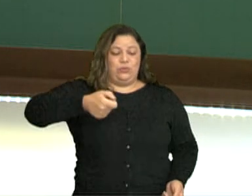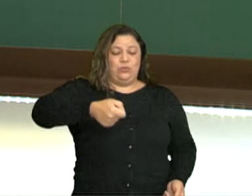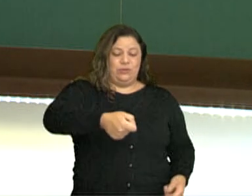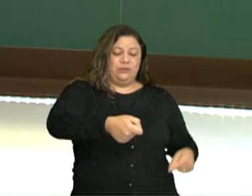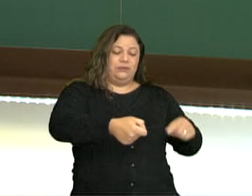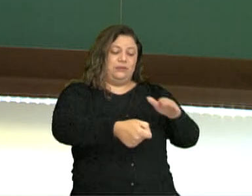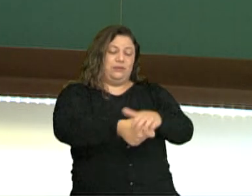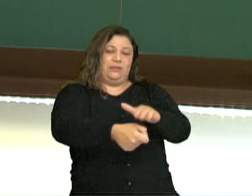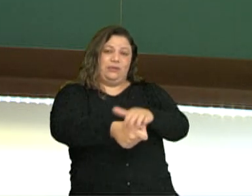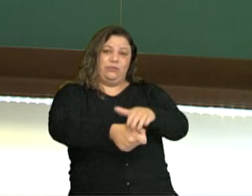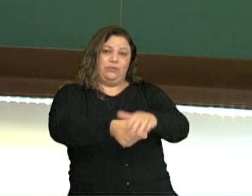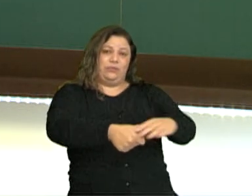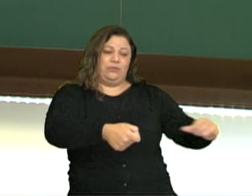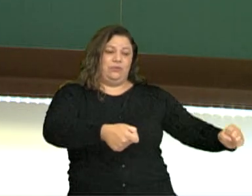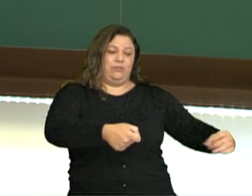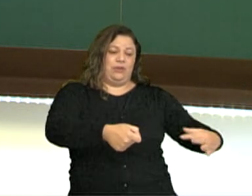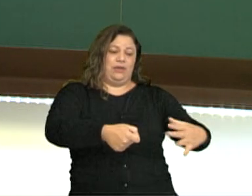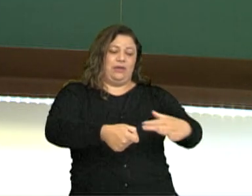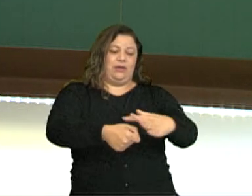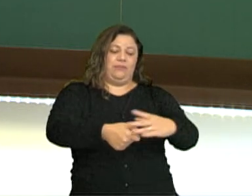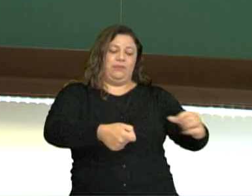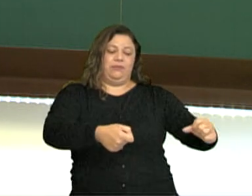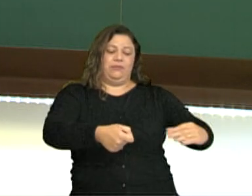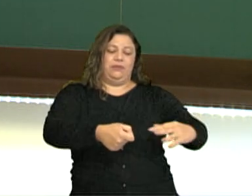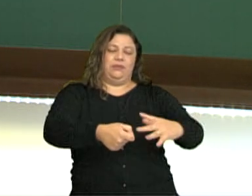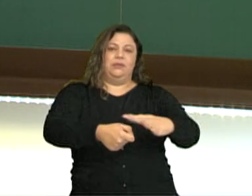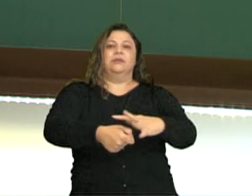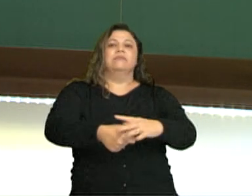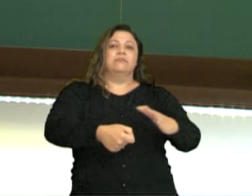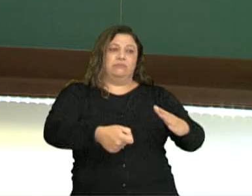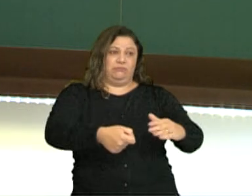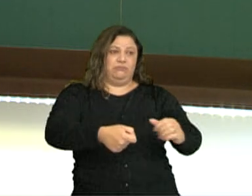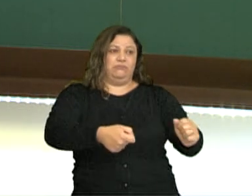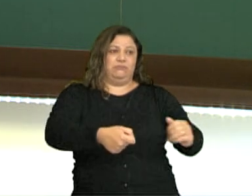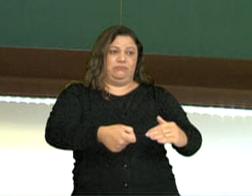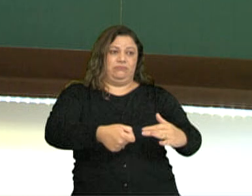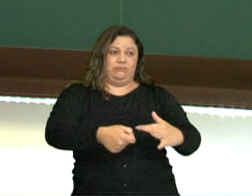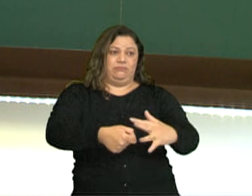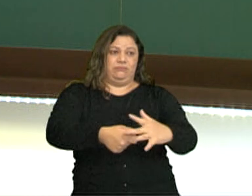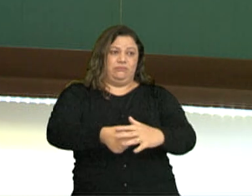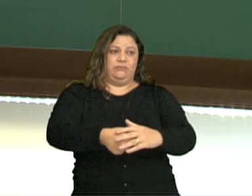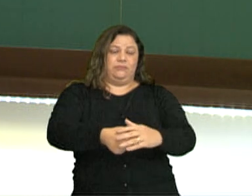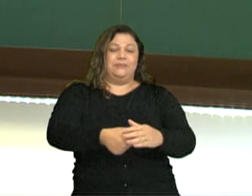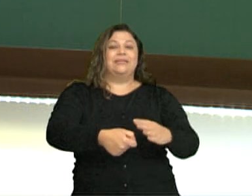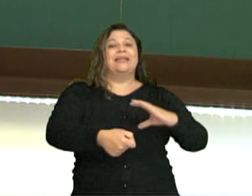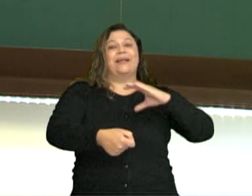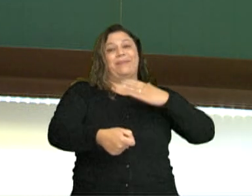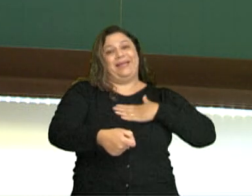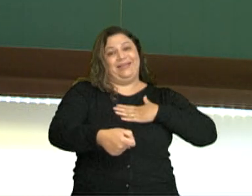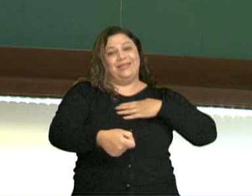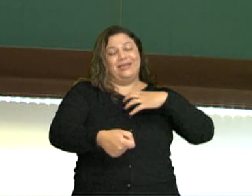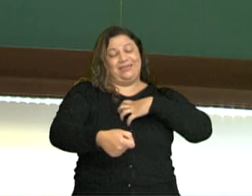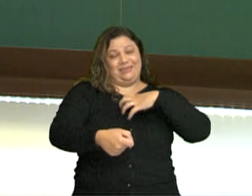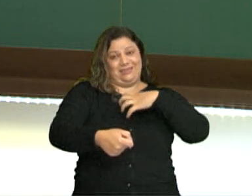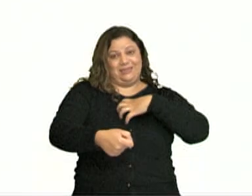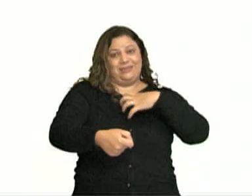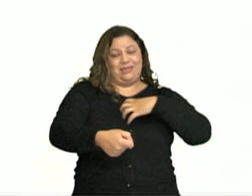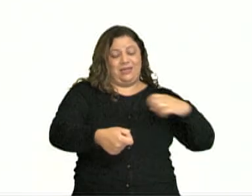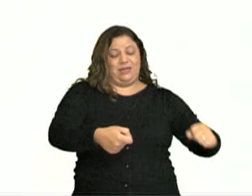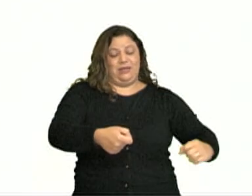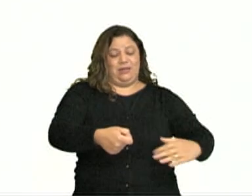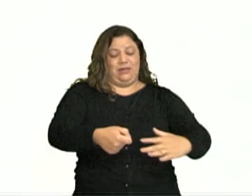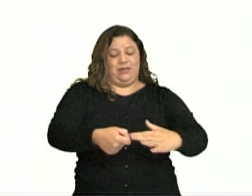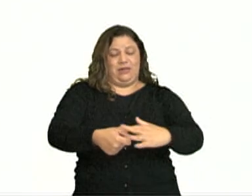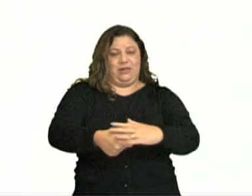panela que está quente aqui, então são compostos que podemos dizer sólidos, e aí a gente tem a condução então do calor que está no cabo